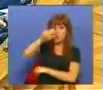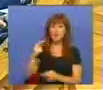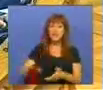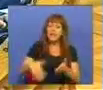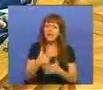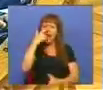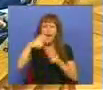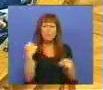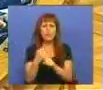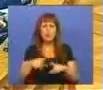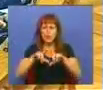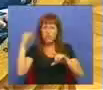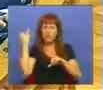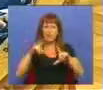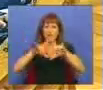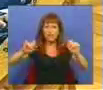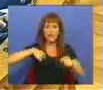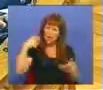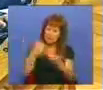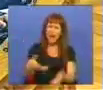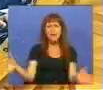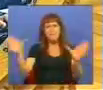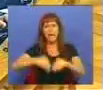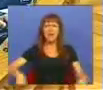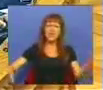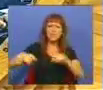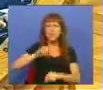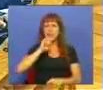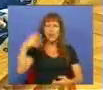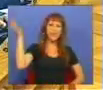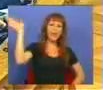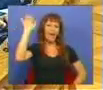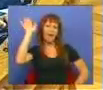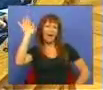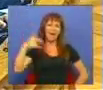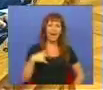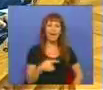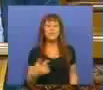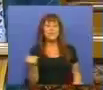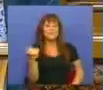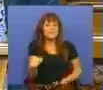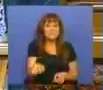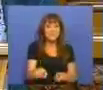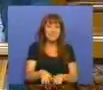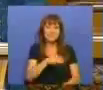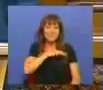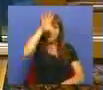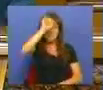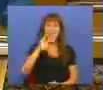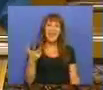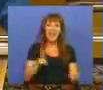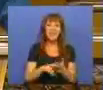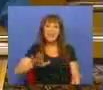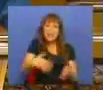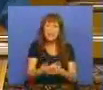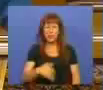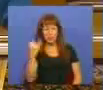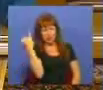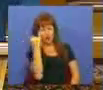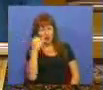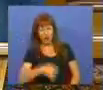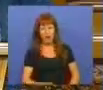os trabalhadores com falsos recibos verdes a pagar mais. Bem pode acenar, Sr. Ministro, a cabeça, mas é verdade, a vossa proposta é uma